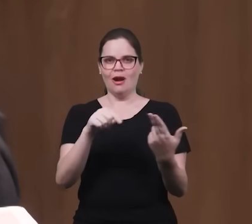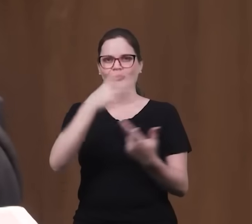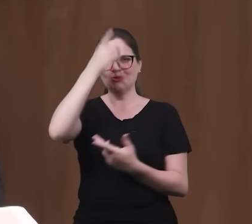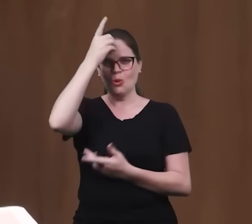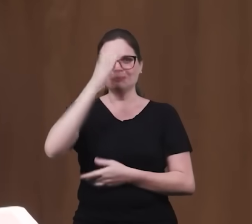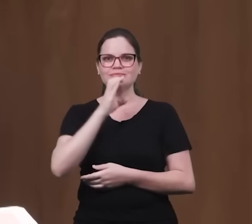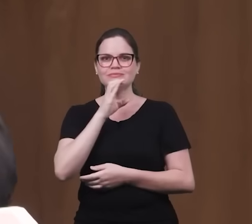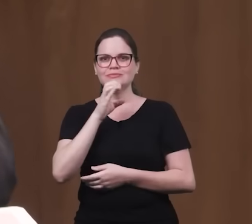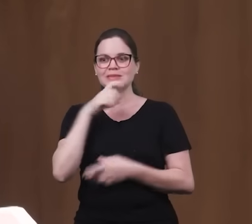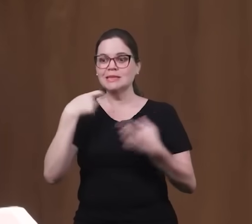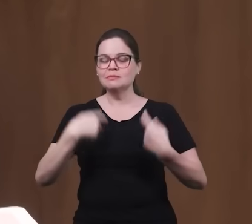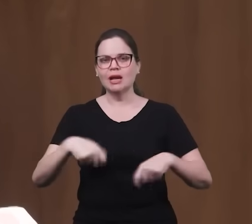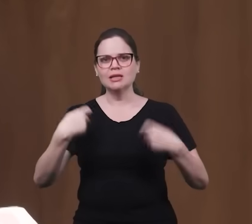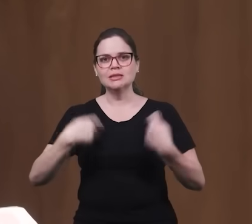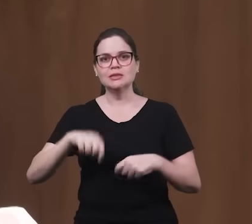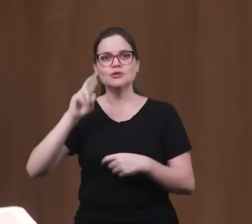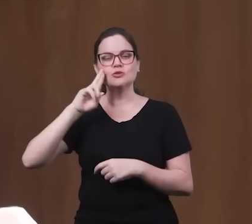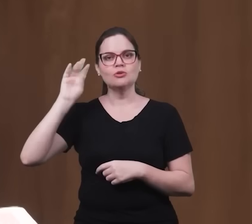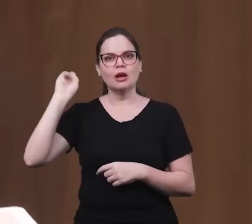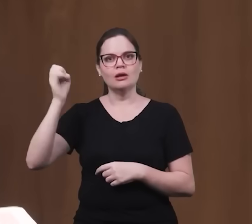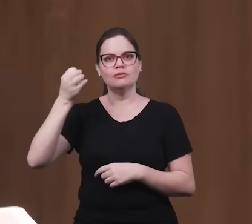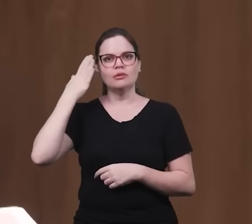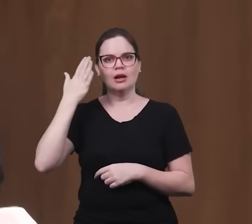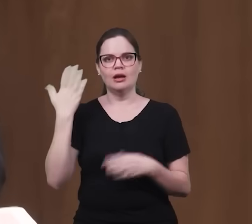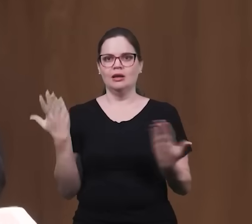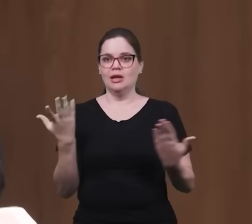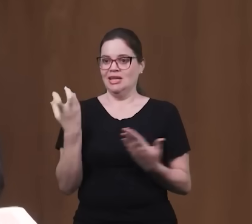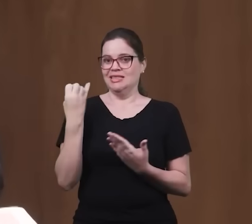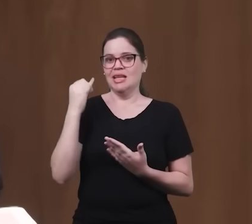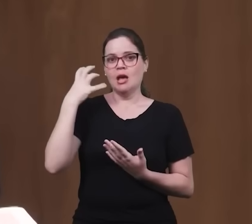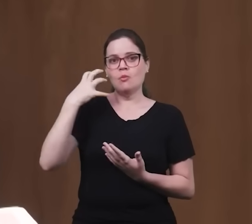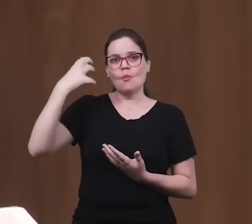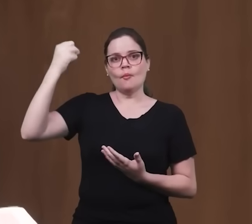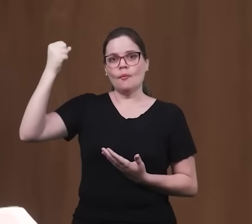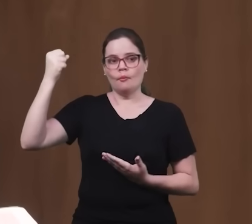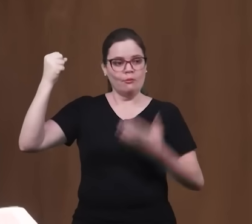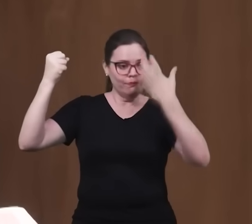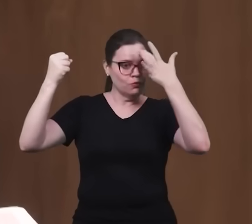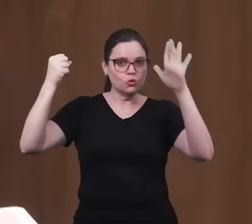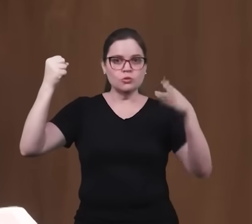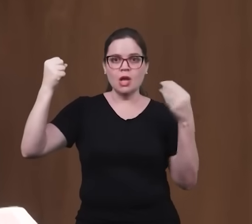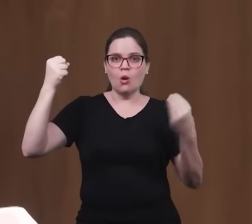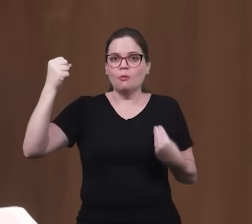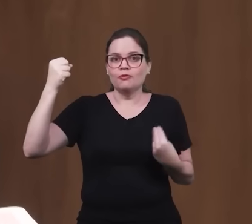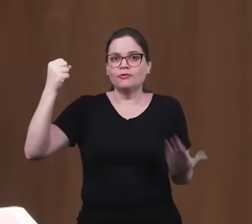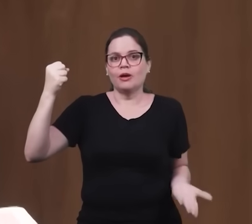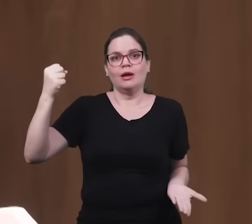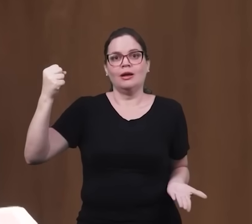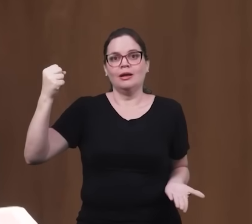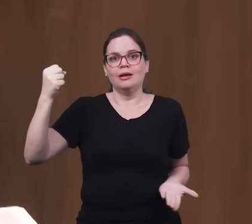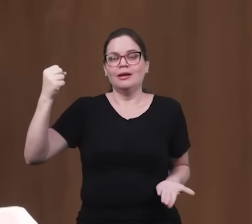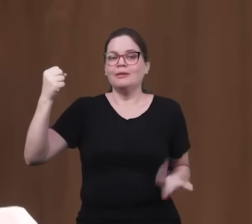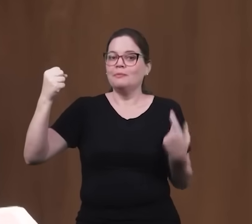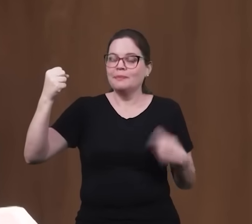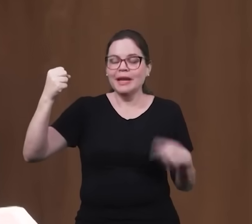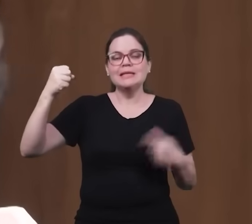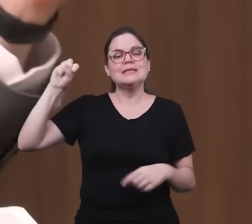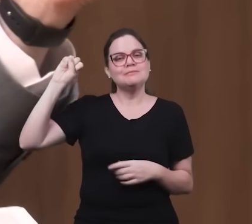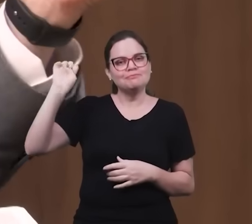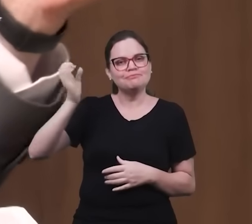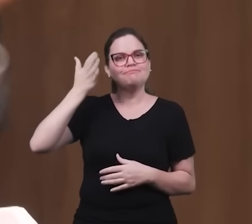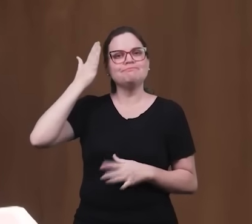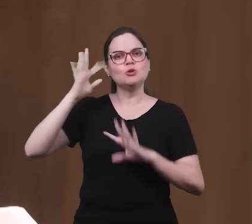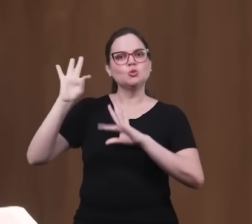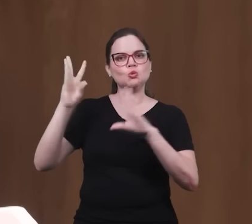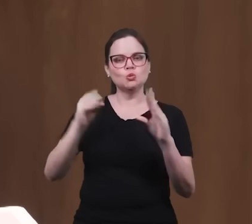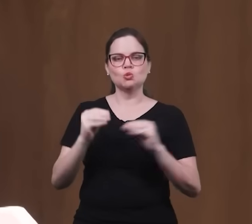específica o dom de ciência, nós não sabemos mais viver sem essa experiência. E eu vou te contar